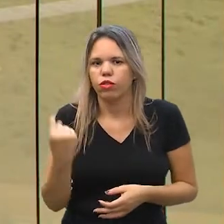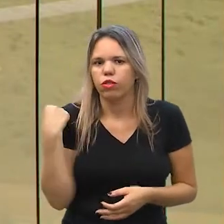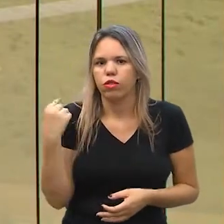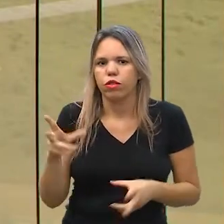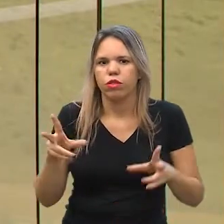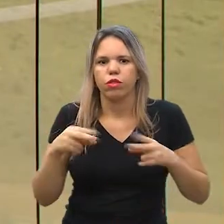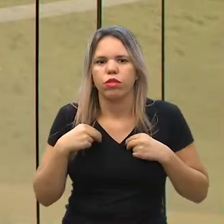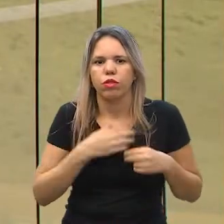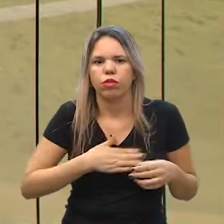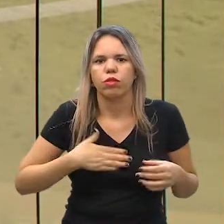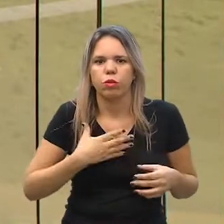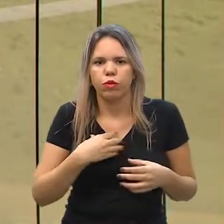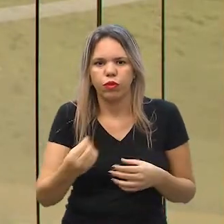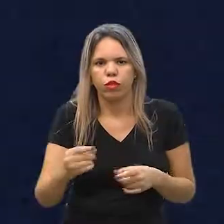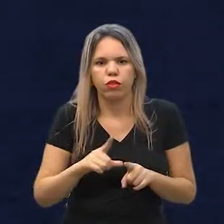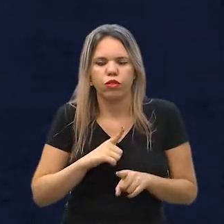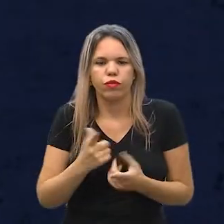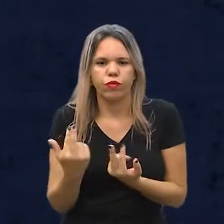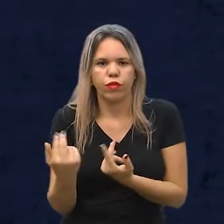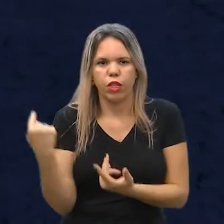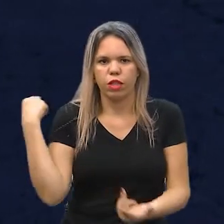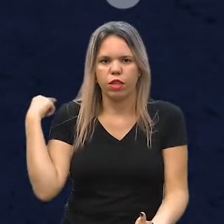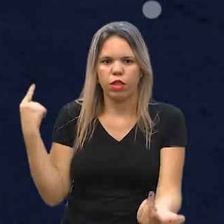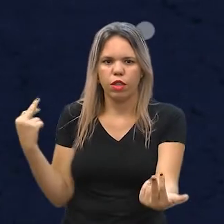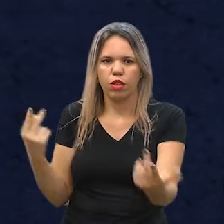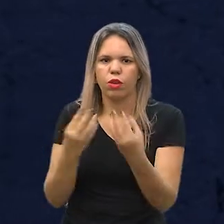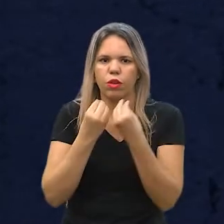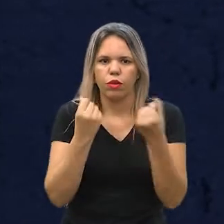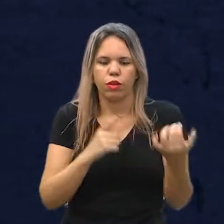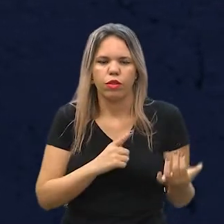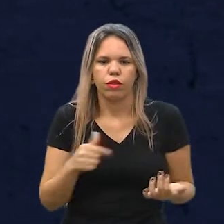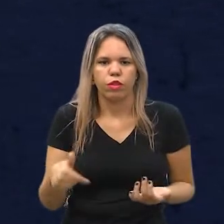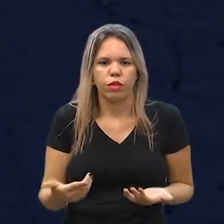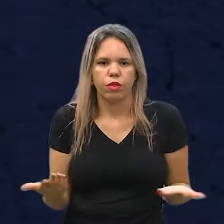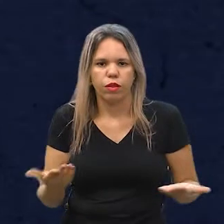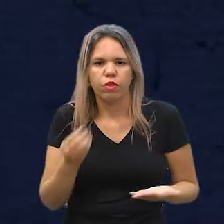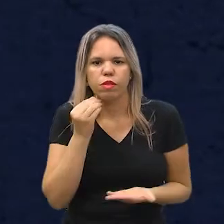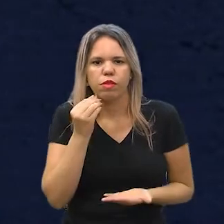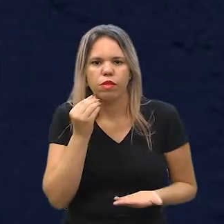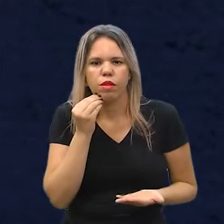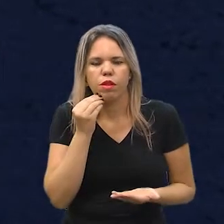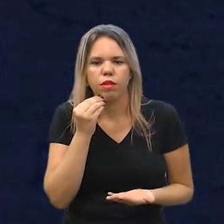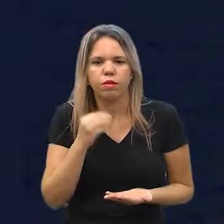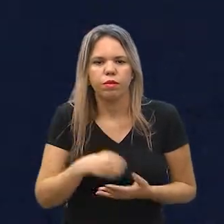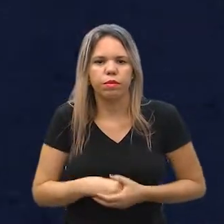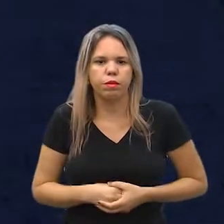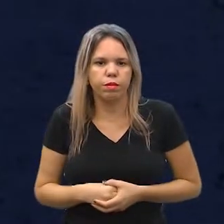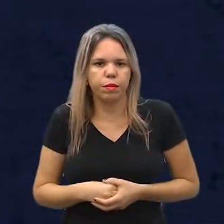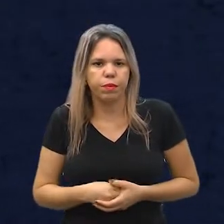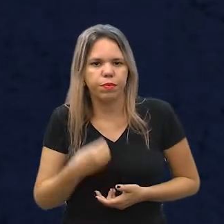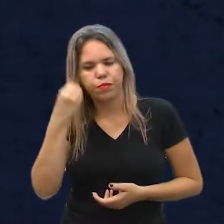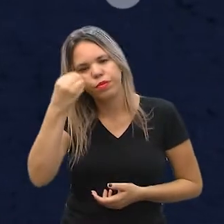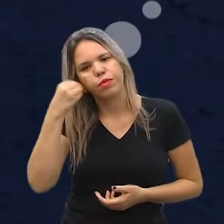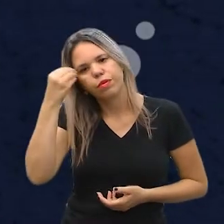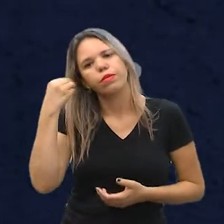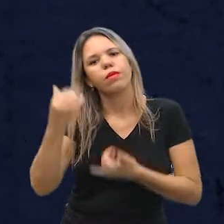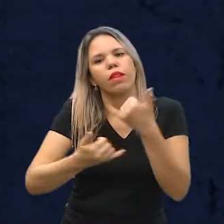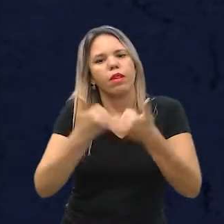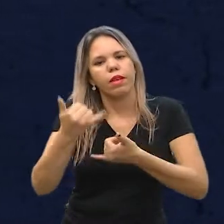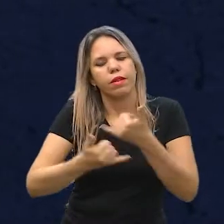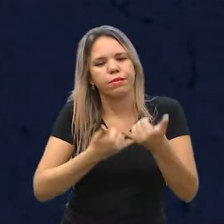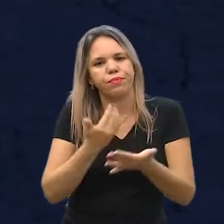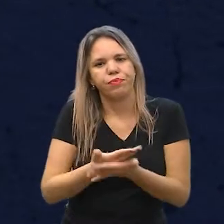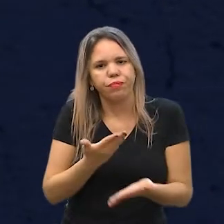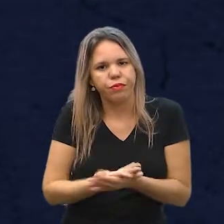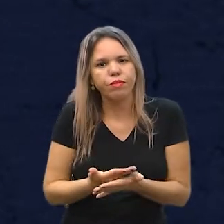né? Nossa, gostaria que os meus filhos tivessem a mesma qualidade de vida que eu e a oportunidade de viver,